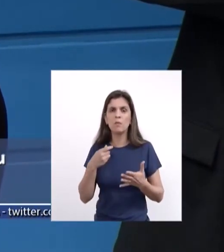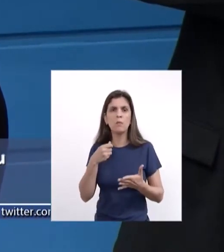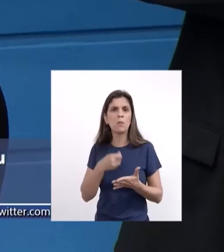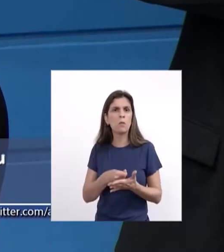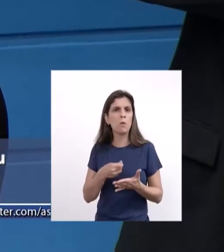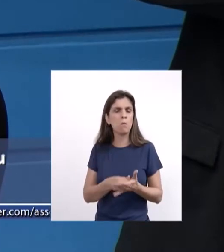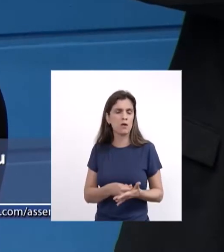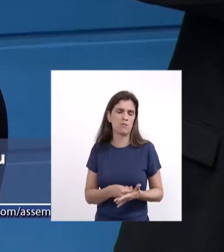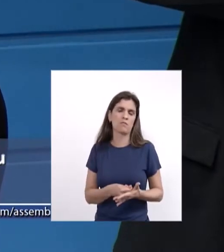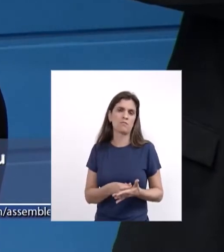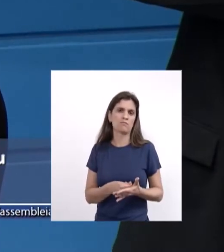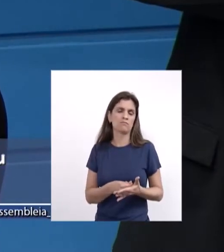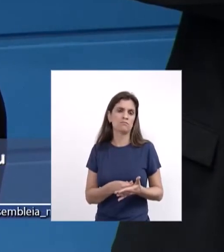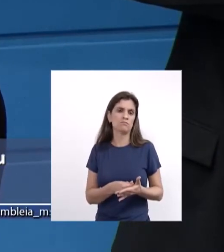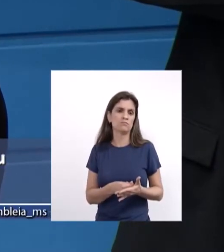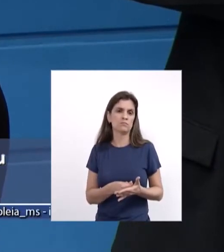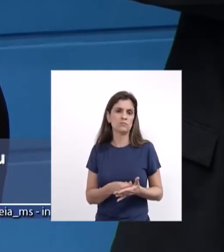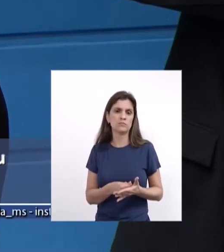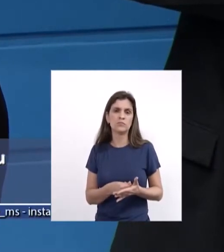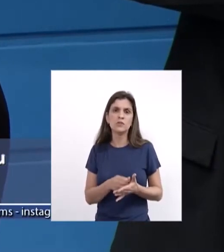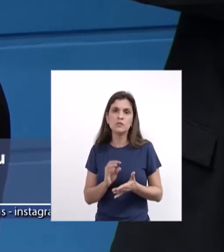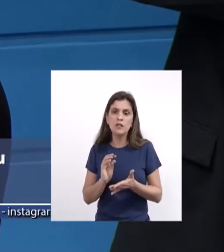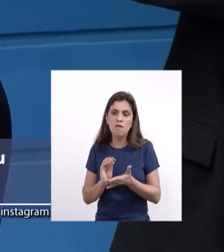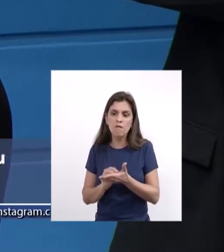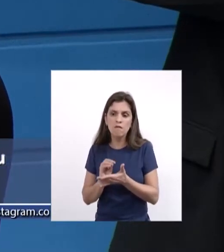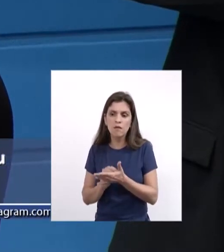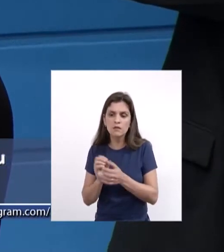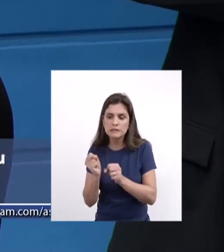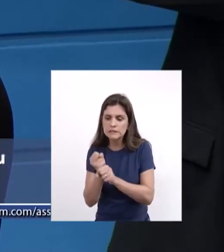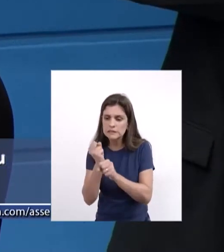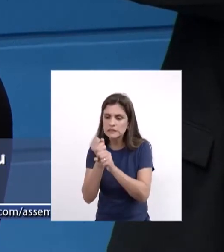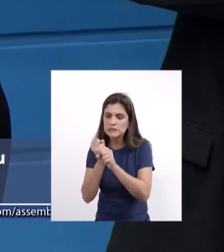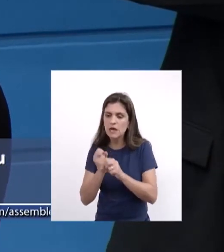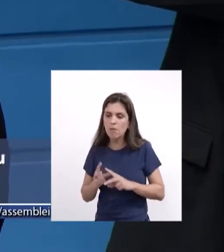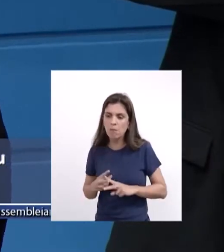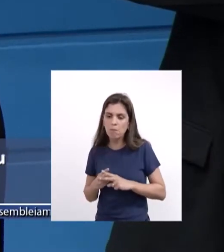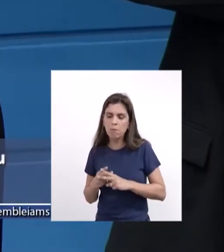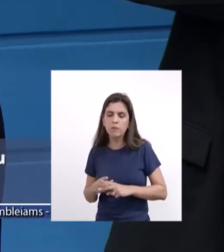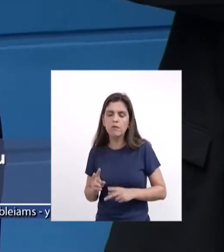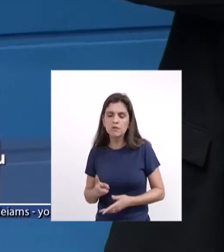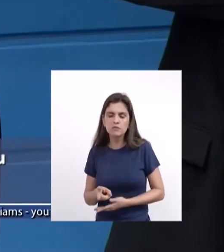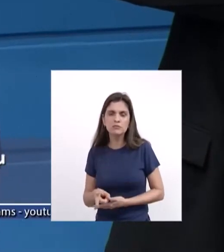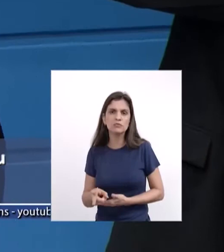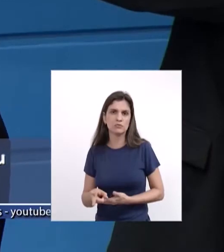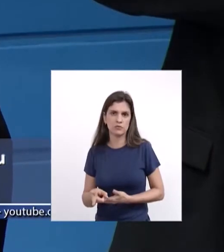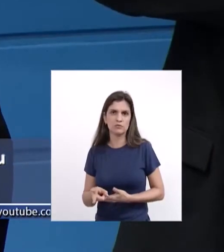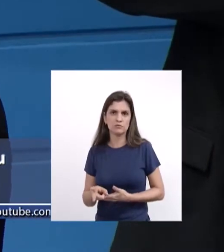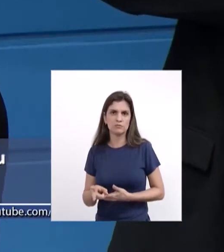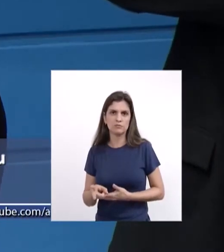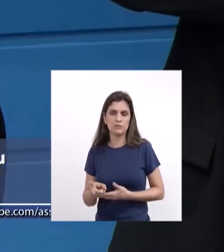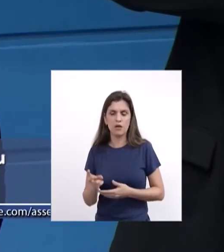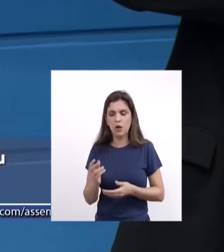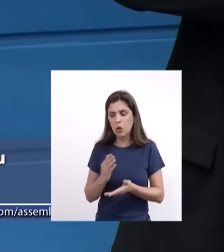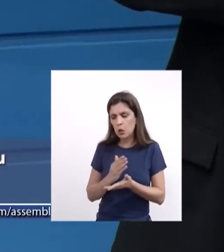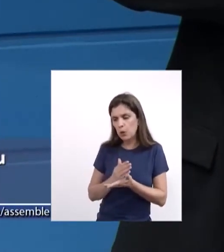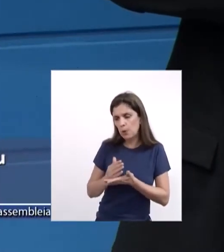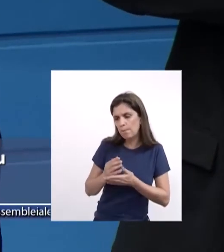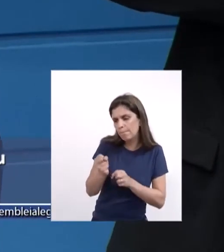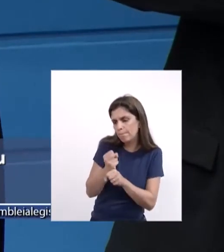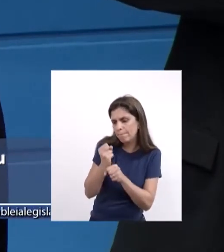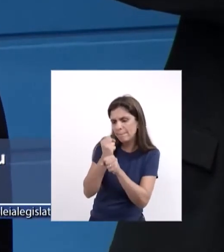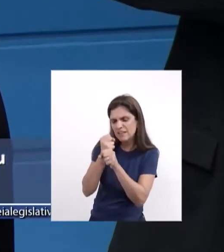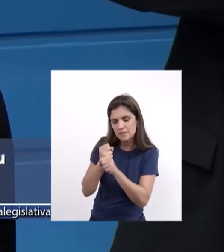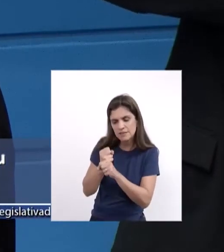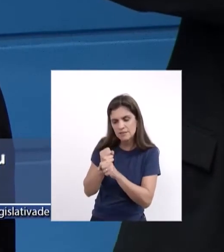está, sem que essas obras tenham o cumprimento da conclusão dela? Qual os argumentos? Não